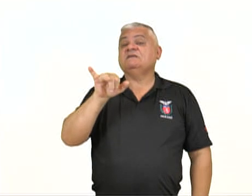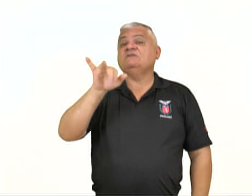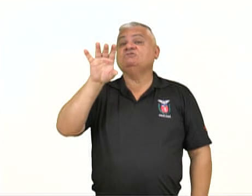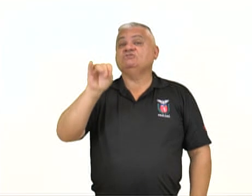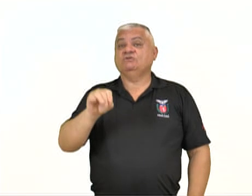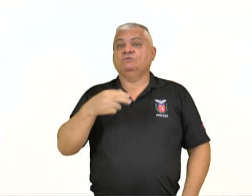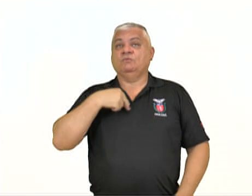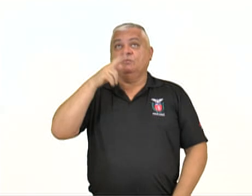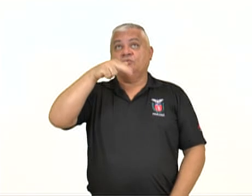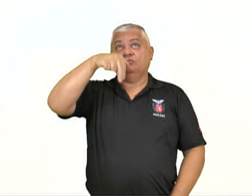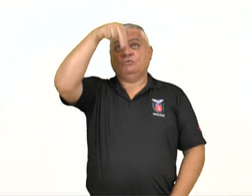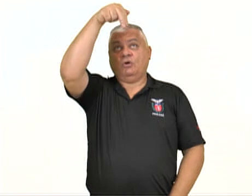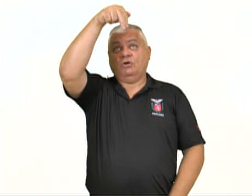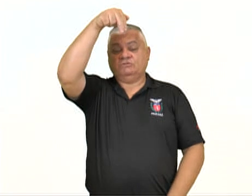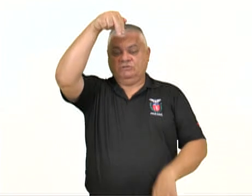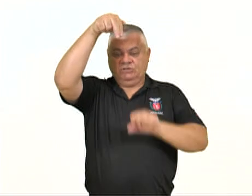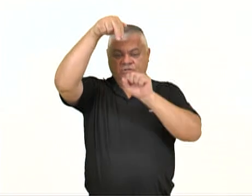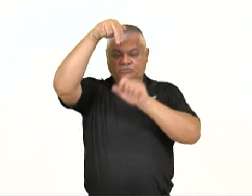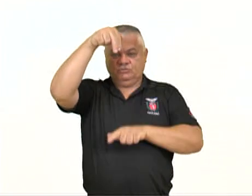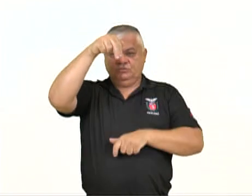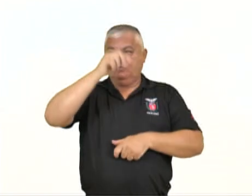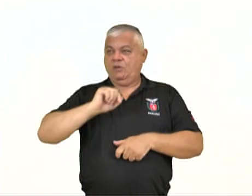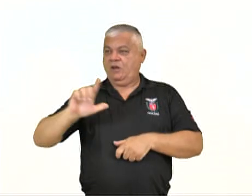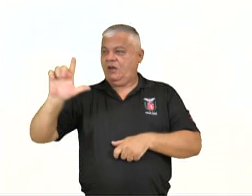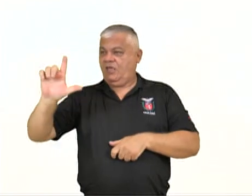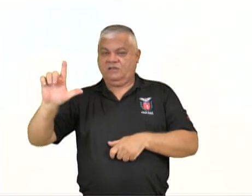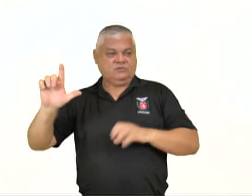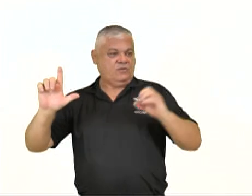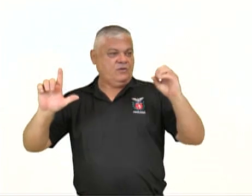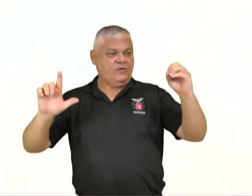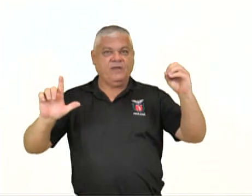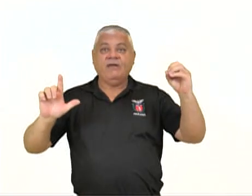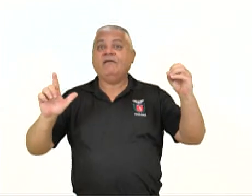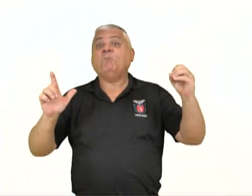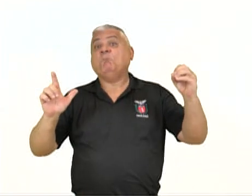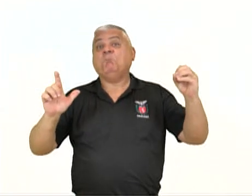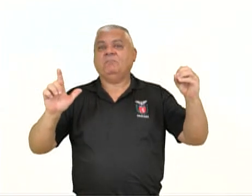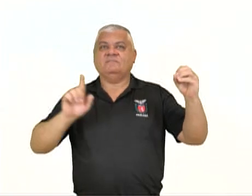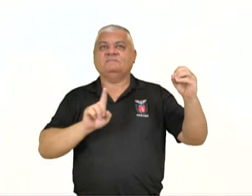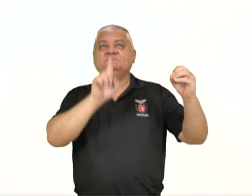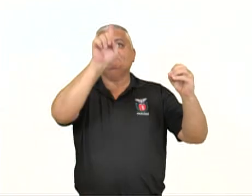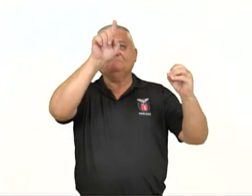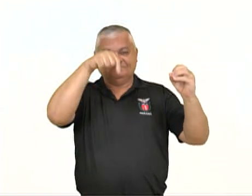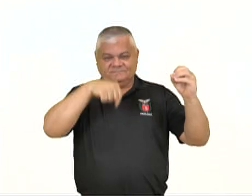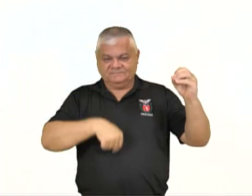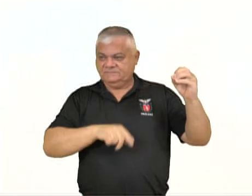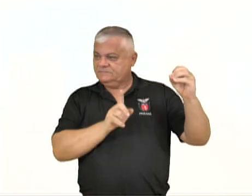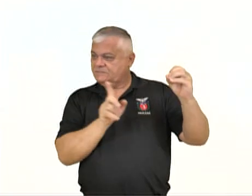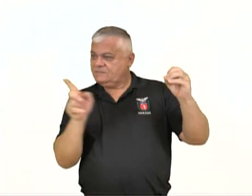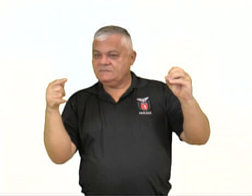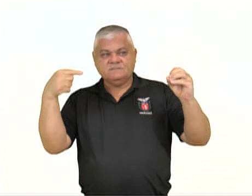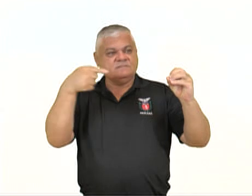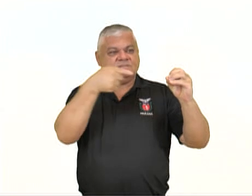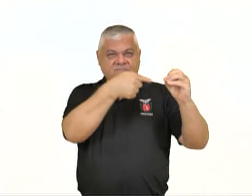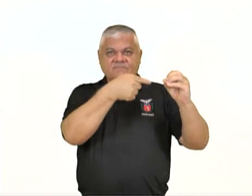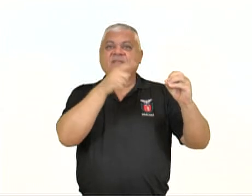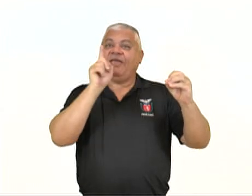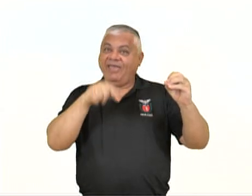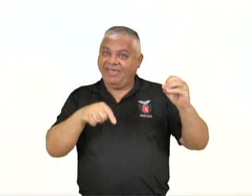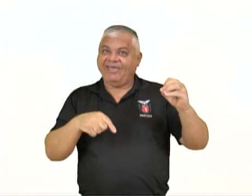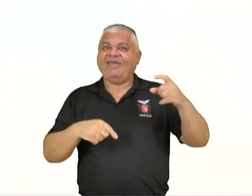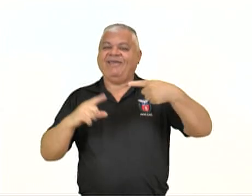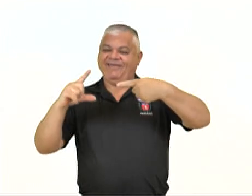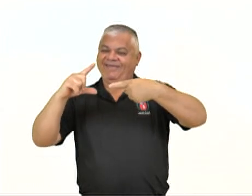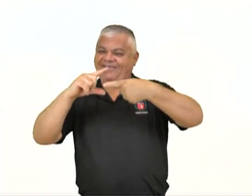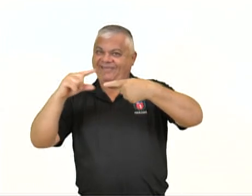é norte ou sul, leste ou oeste, direita ou esquerda, mostra que toda direção apresenta dois sentidos, que são a ponta da seta de cada